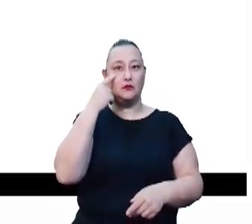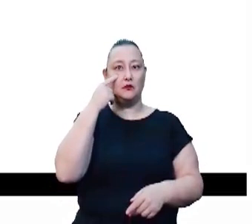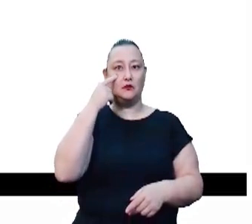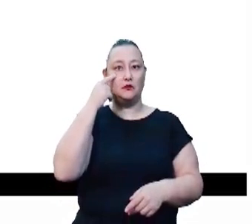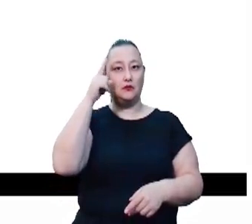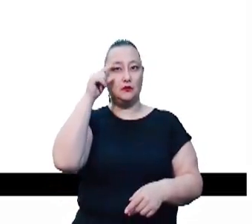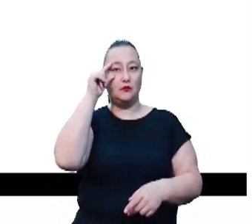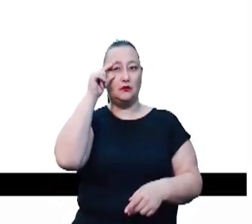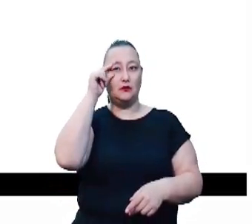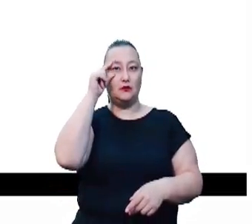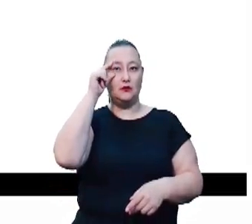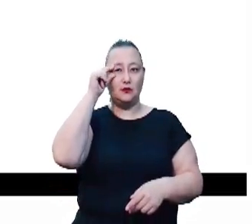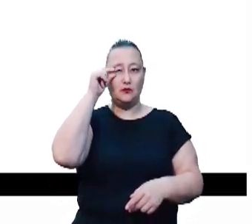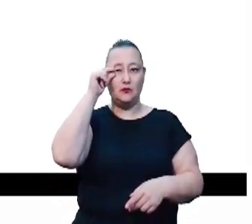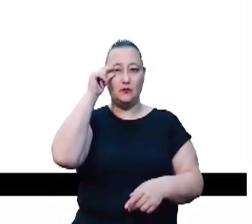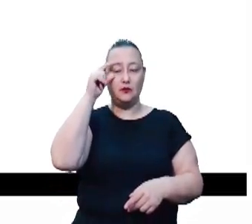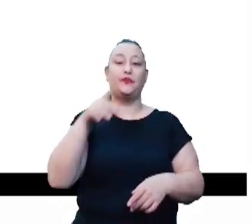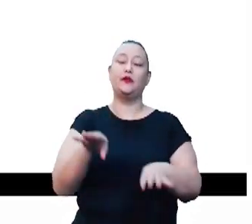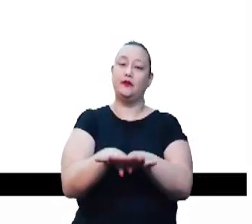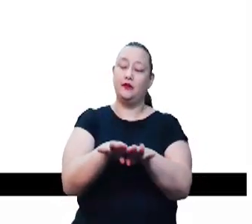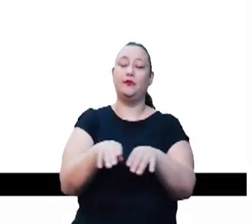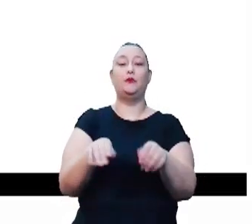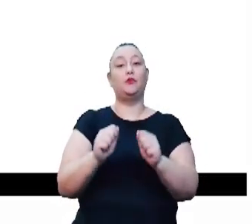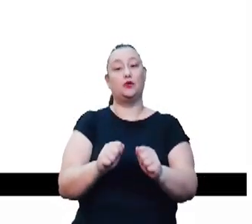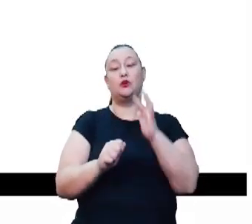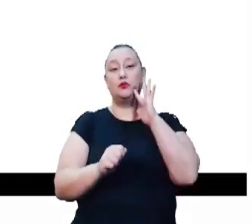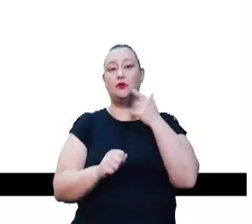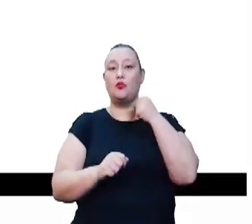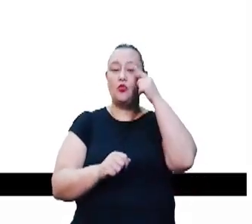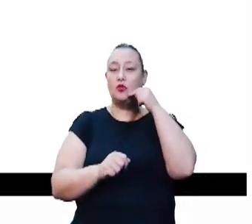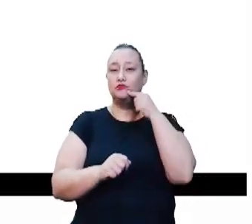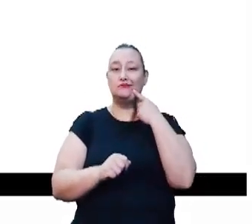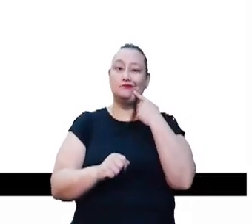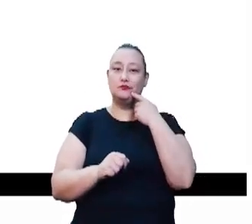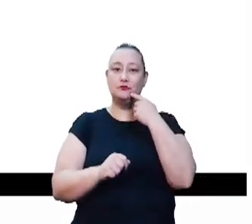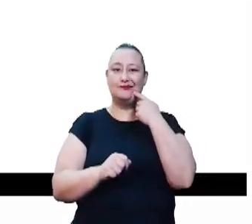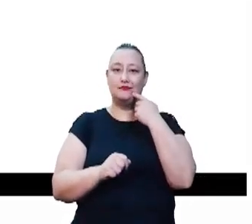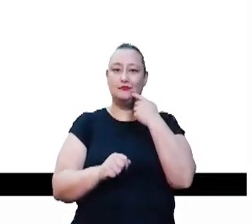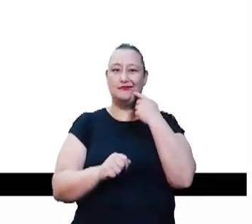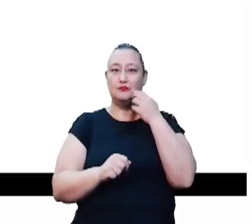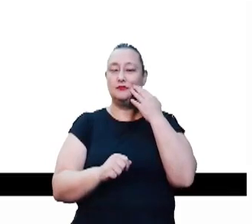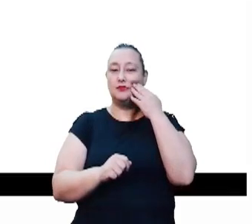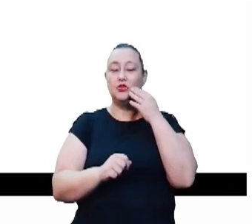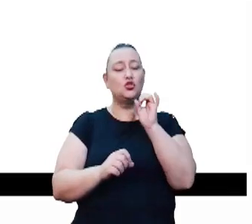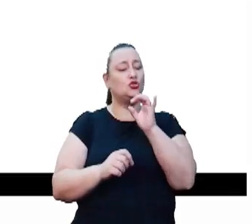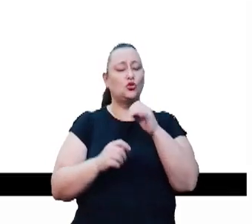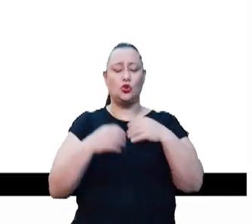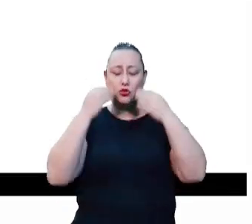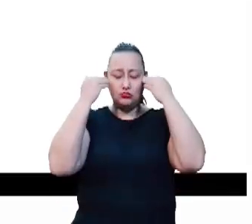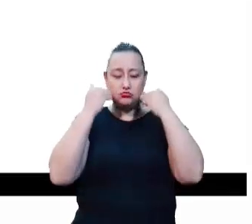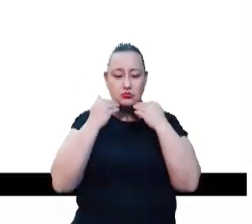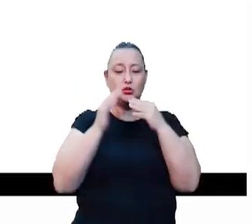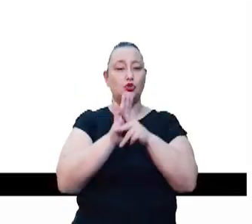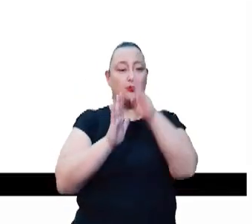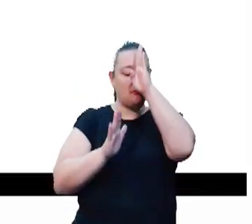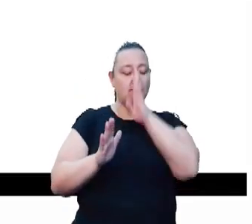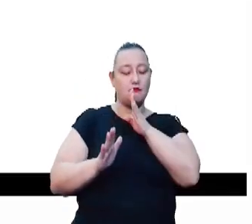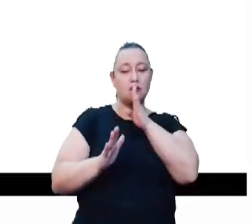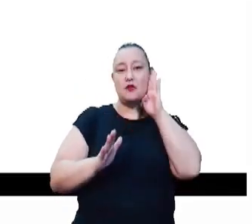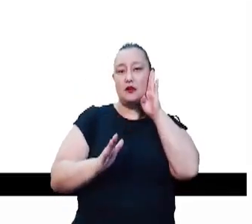vigorosa, e o espasmo hemifacial, são os principais. Então, é uma pessoa que tem espasmos só em toda a musculatura, só de uma metade